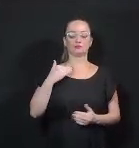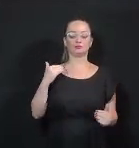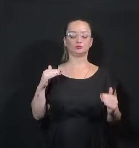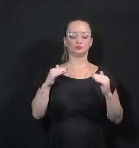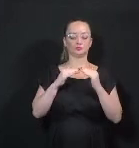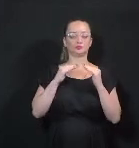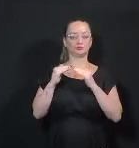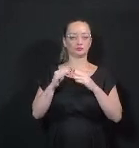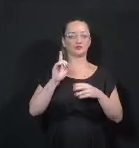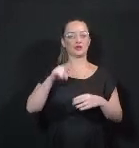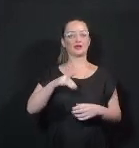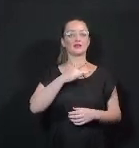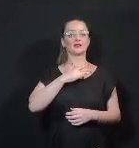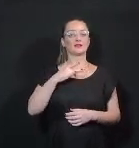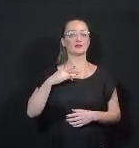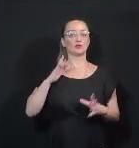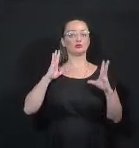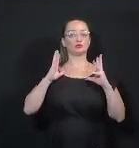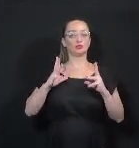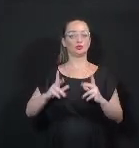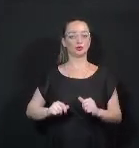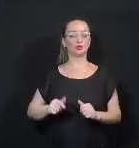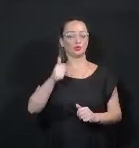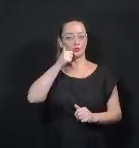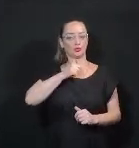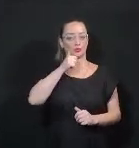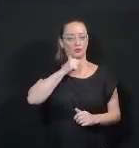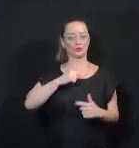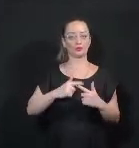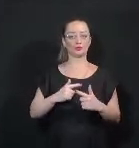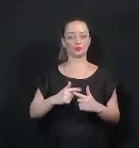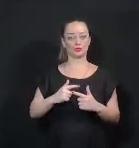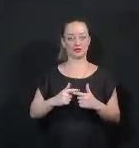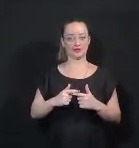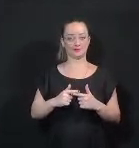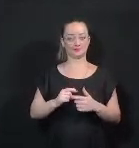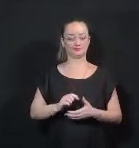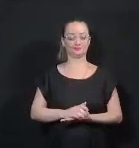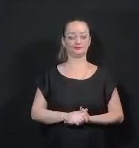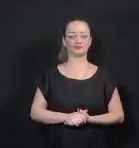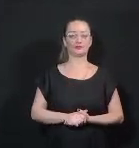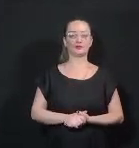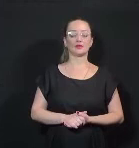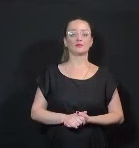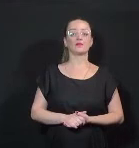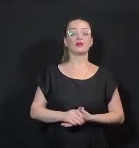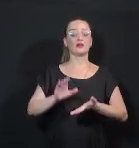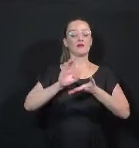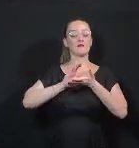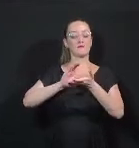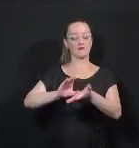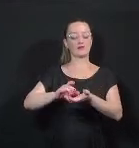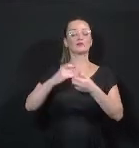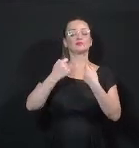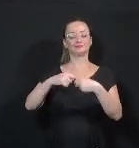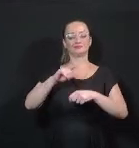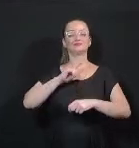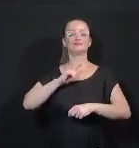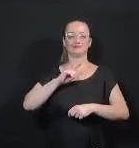a saúde integral da mulher. Por quê? Porque há de ter investimentos para